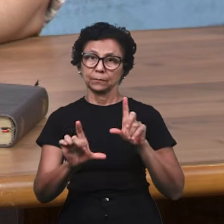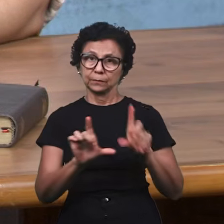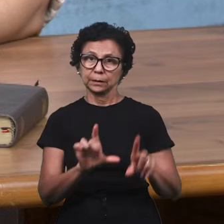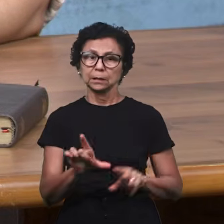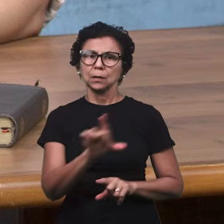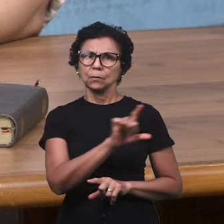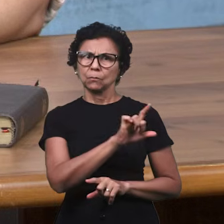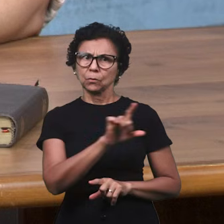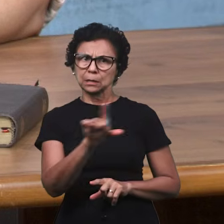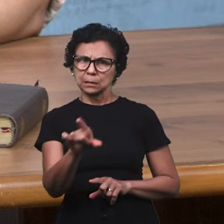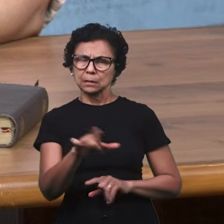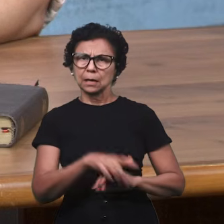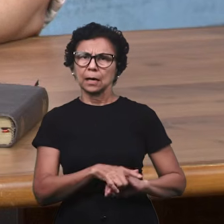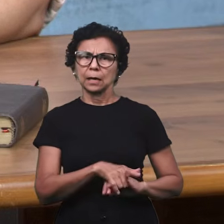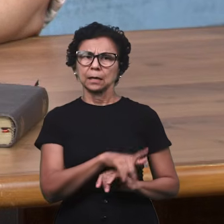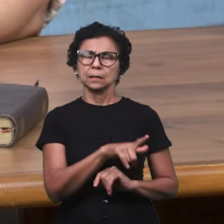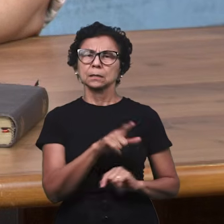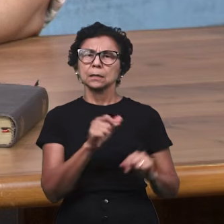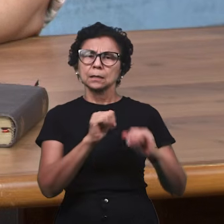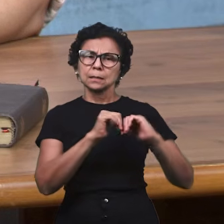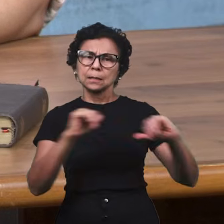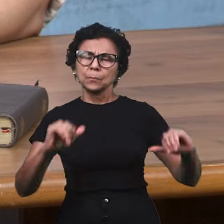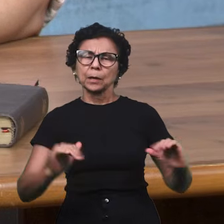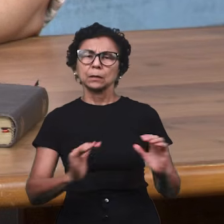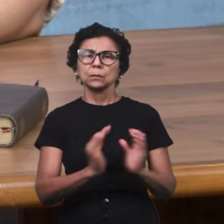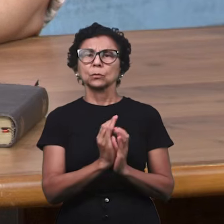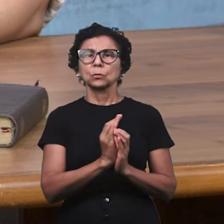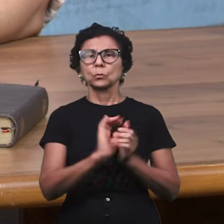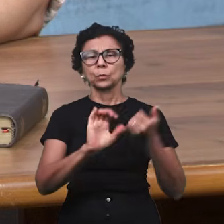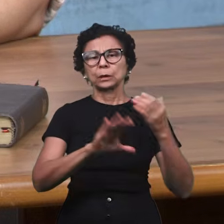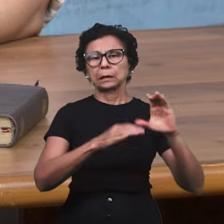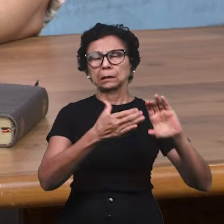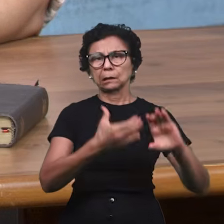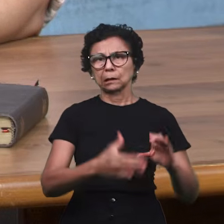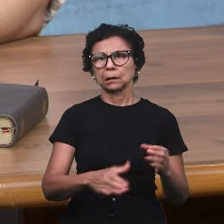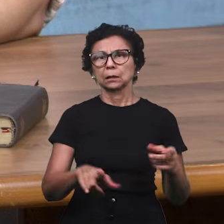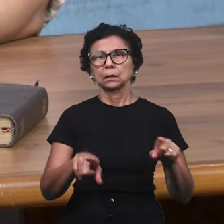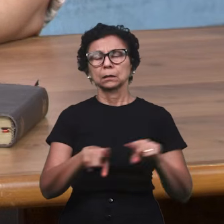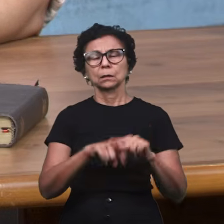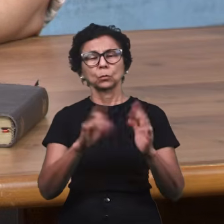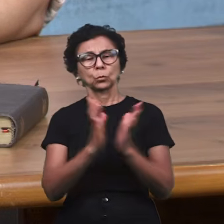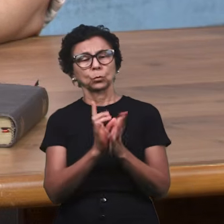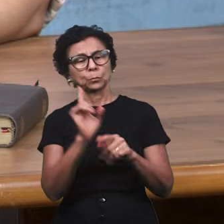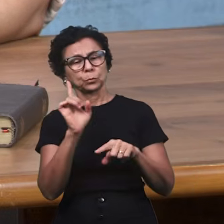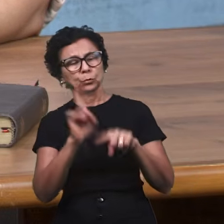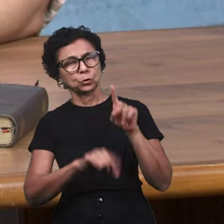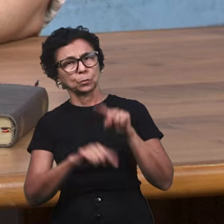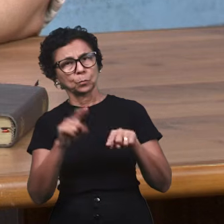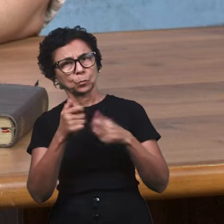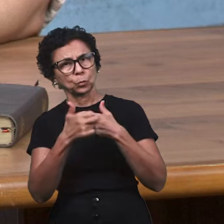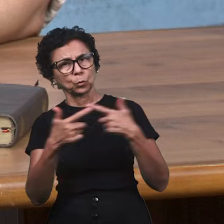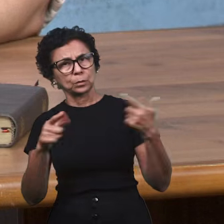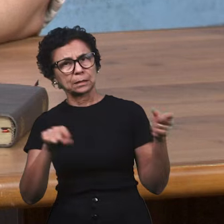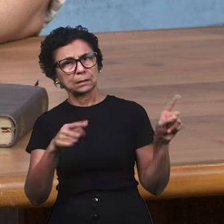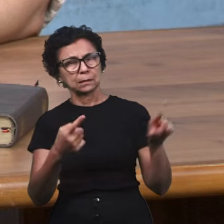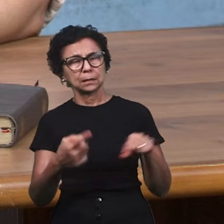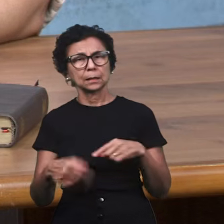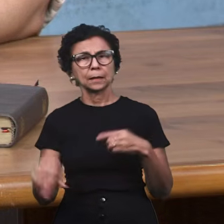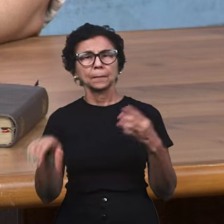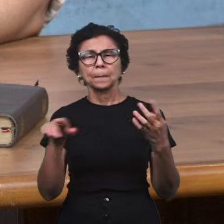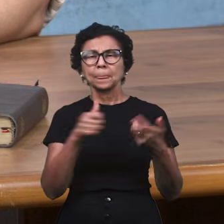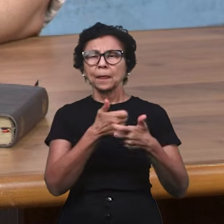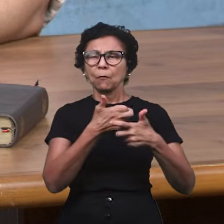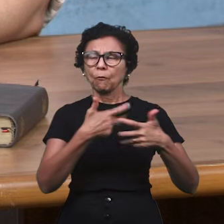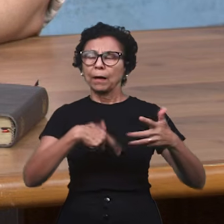seus irmãos os cantores, com instrumentos músicos, com alaúdes,